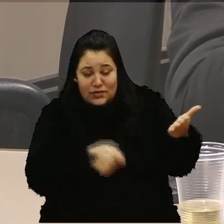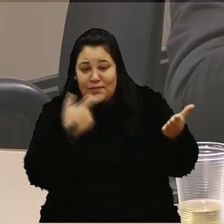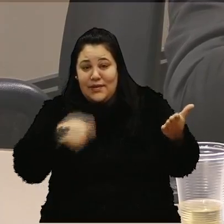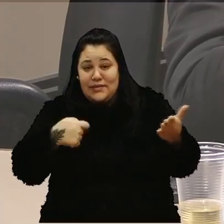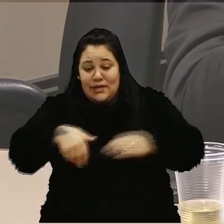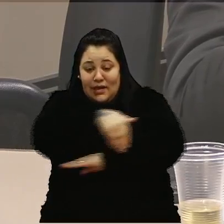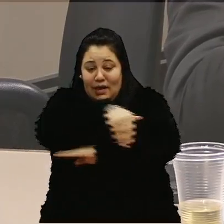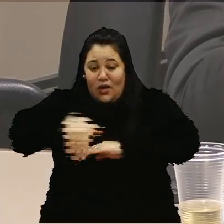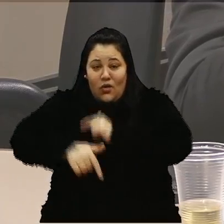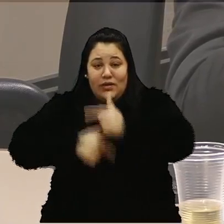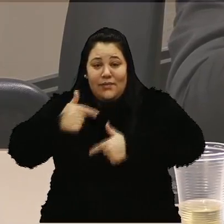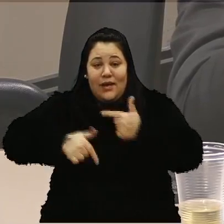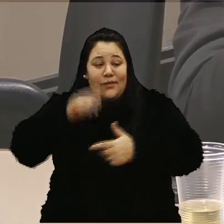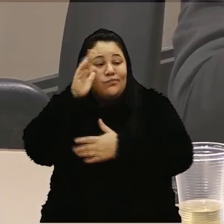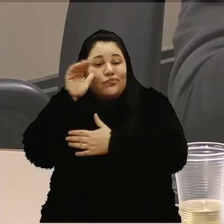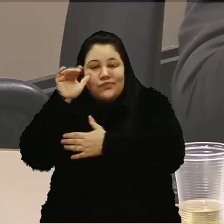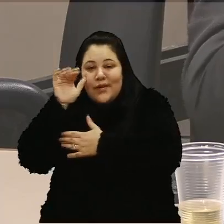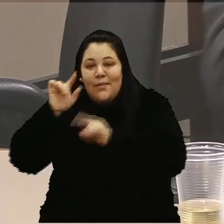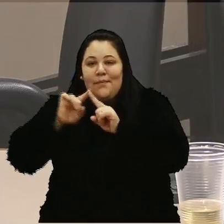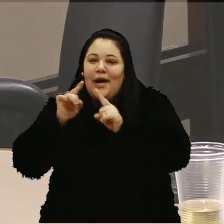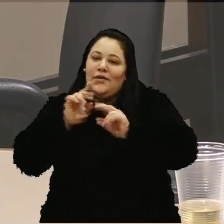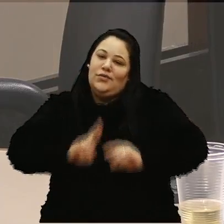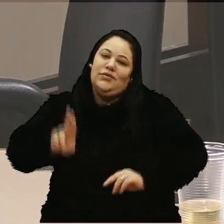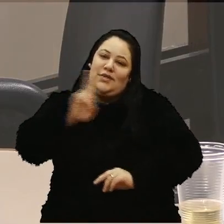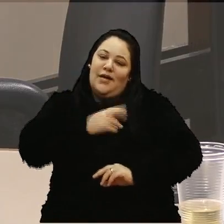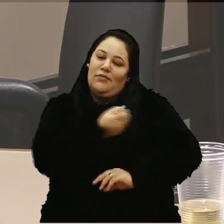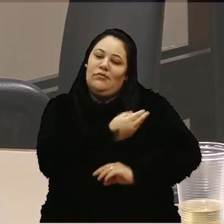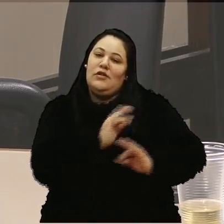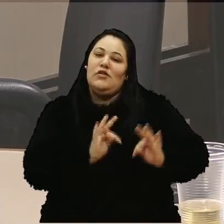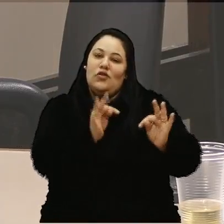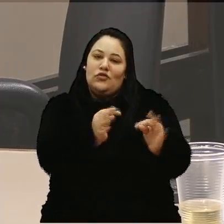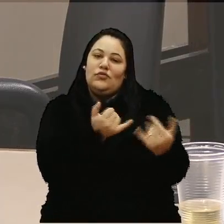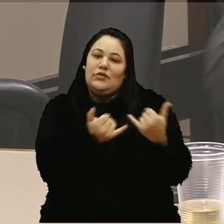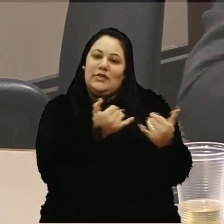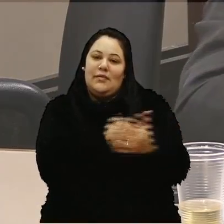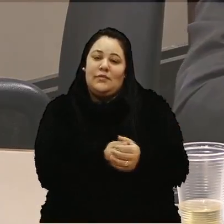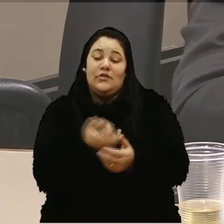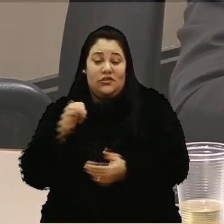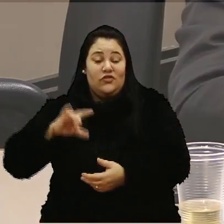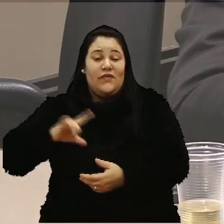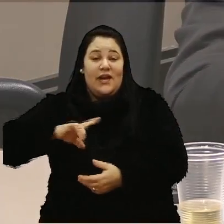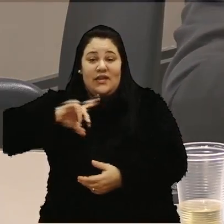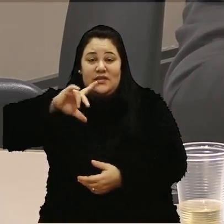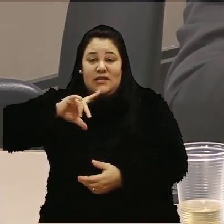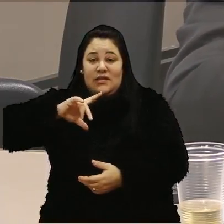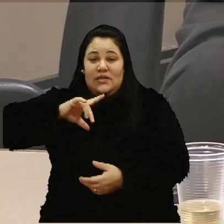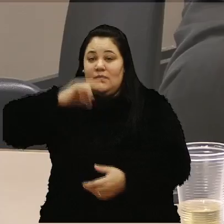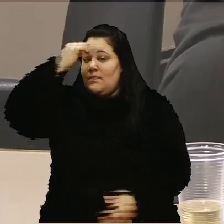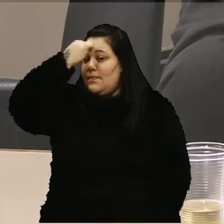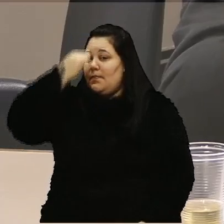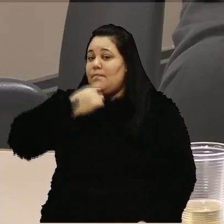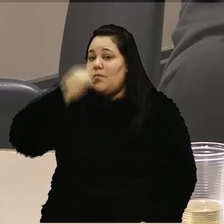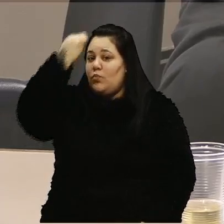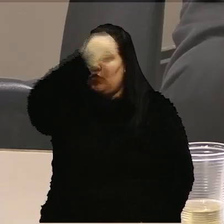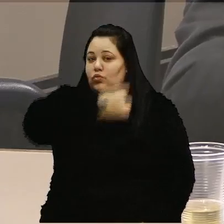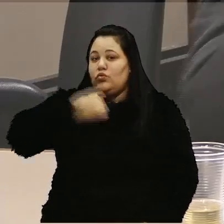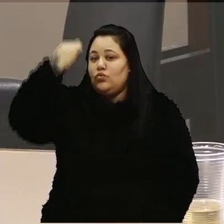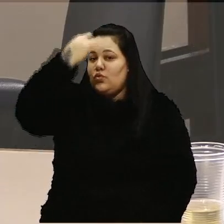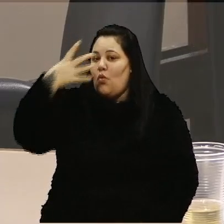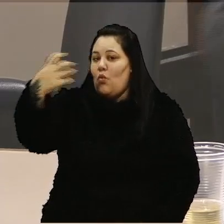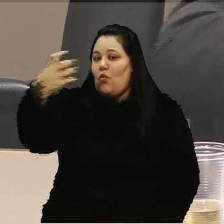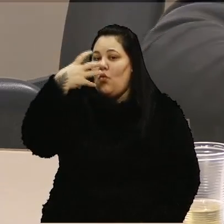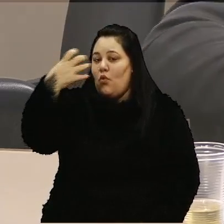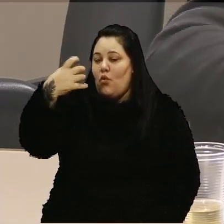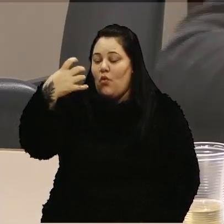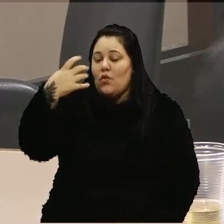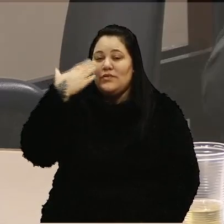sua parte, mas também usar a tecnologia para ver esses casos. Por exemplo, se tivesse um reconhecimento facial, quem sabe ali, né? Claro que o reconhecimento